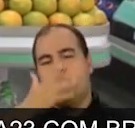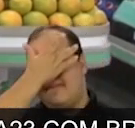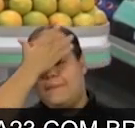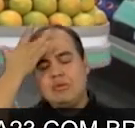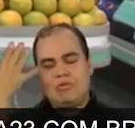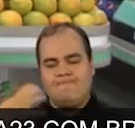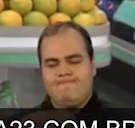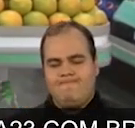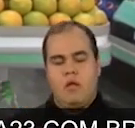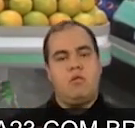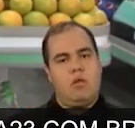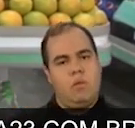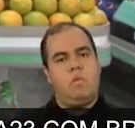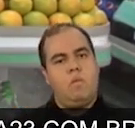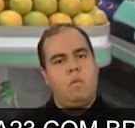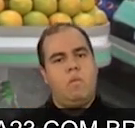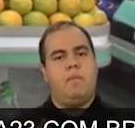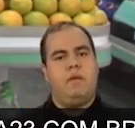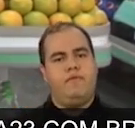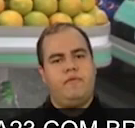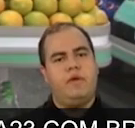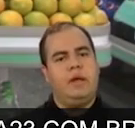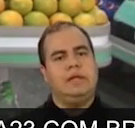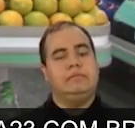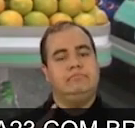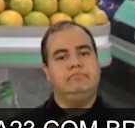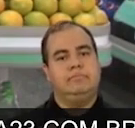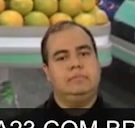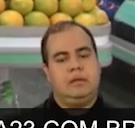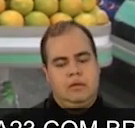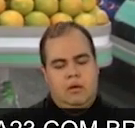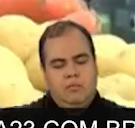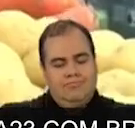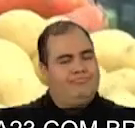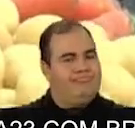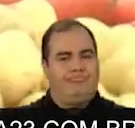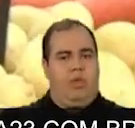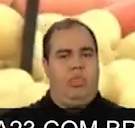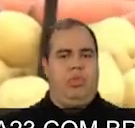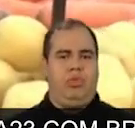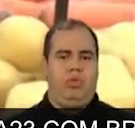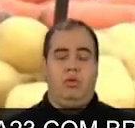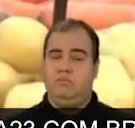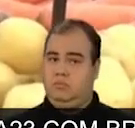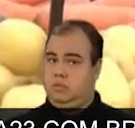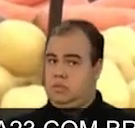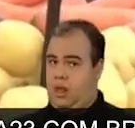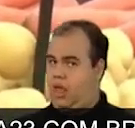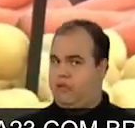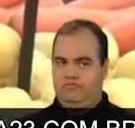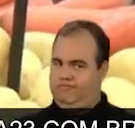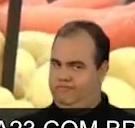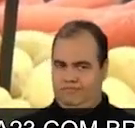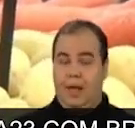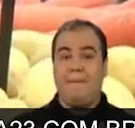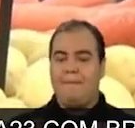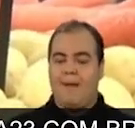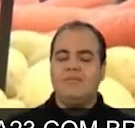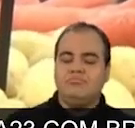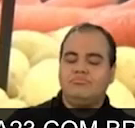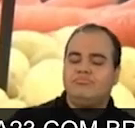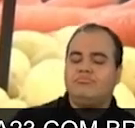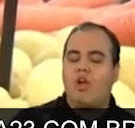na hora de fazer a feira e tem deixado as sacolas mais vazias. O nosso salário não sobe não, mas essas